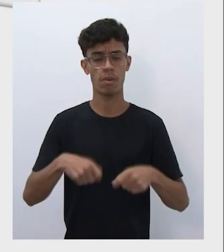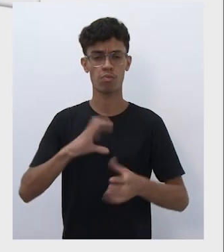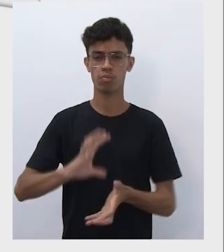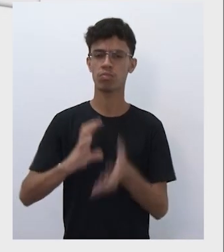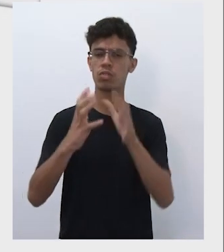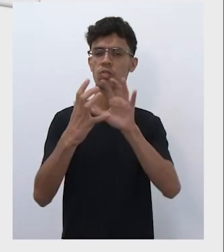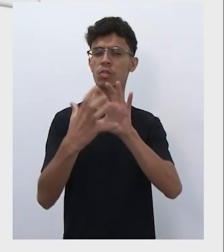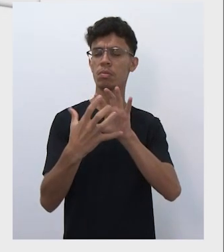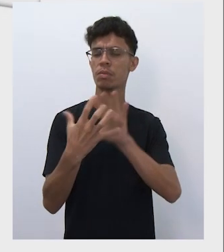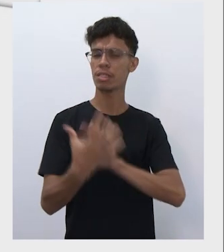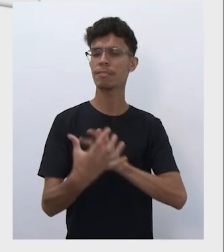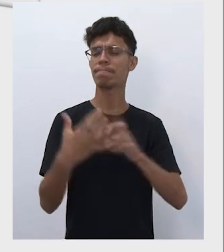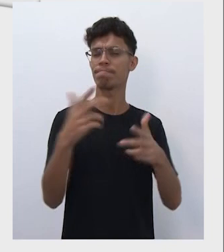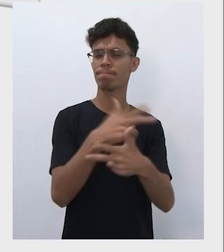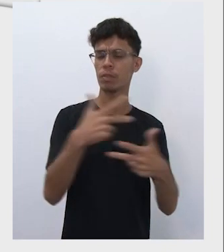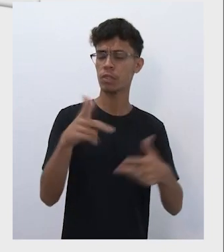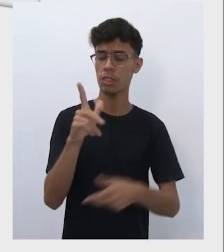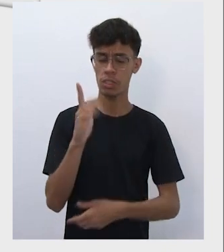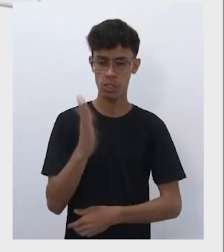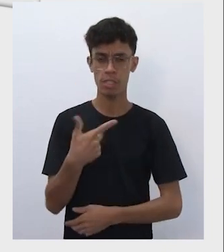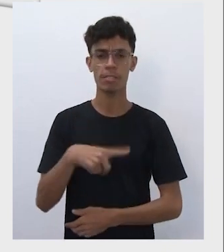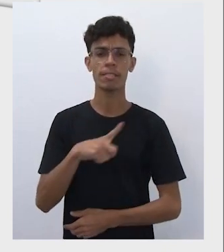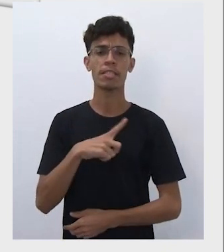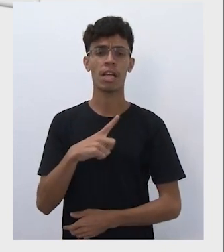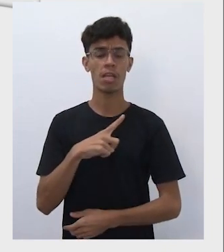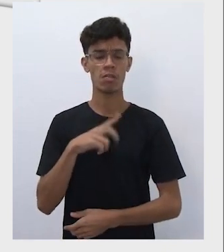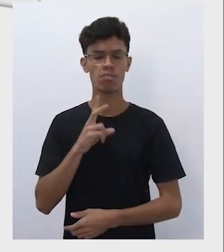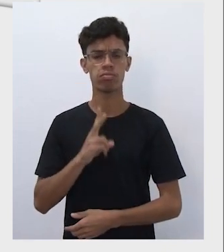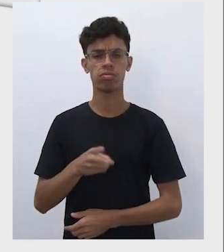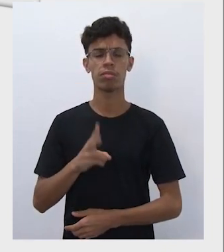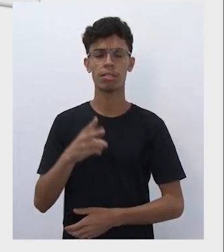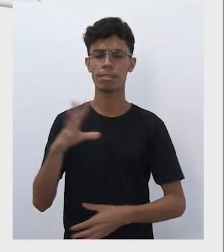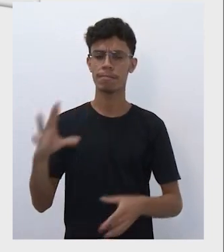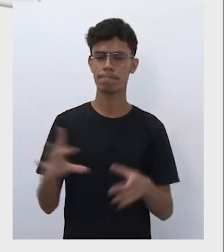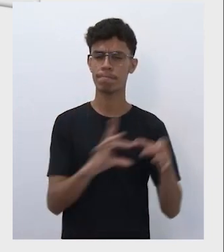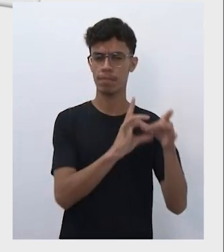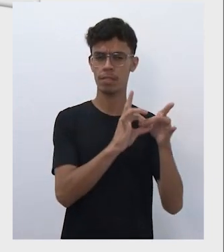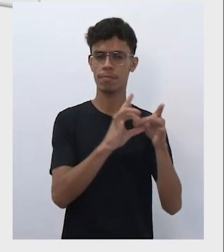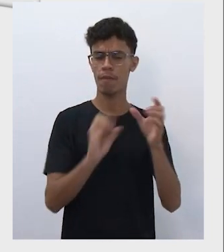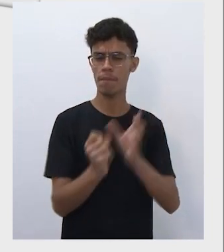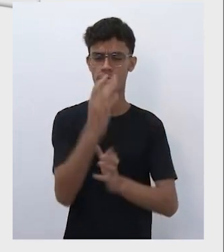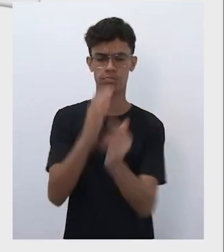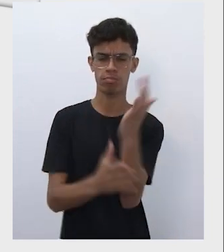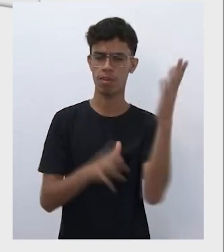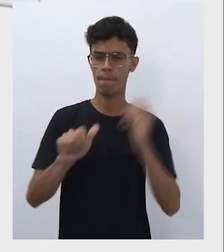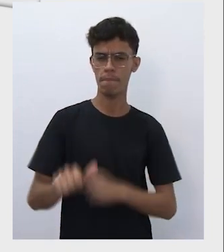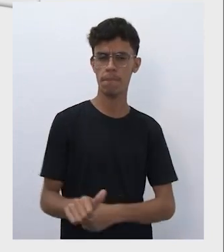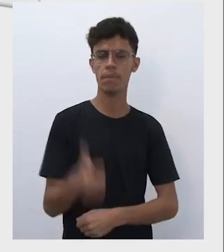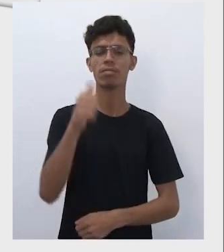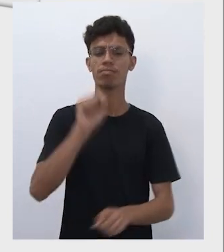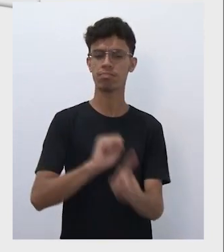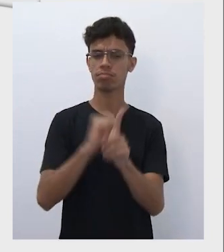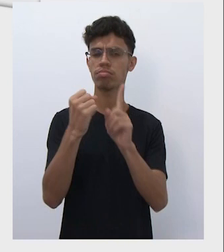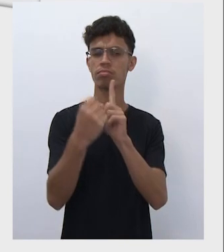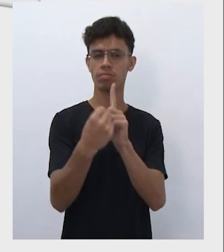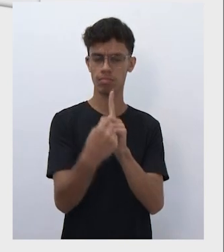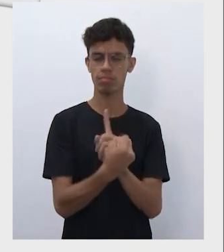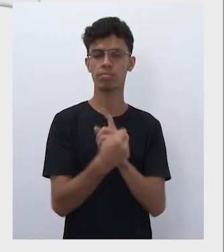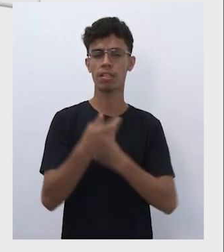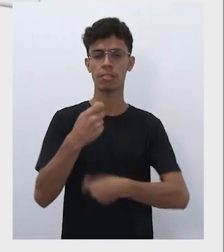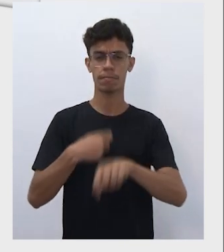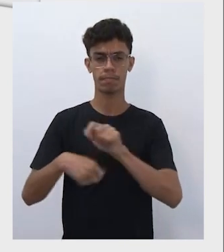transformar paradigmas existentes e que sempre alia o impacto social positivo à viabilidade